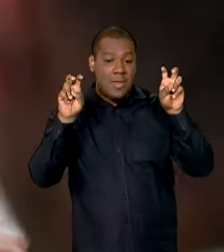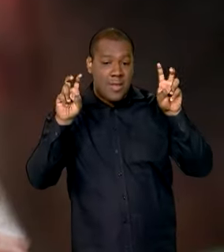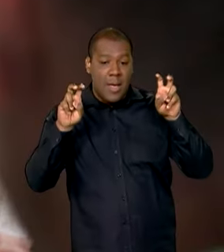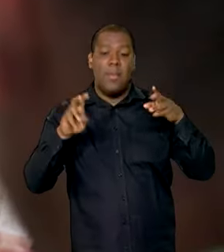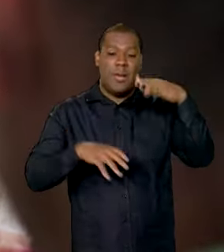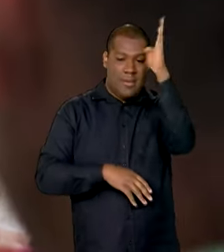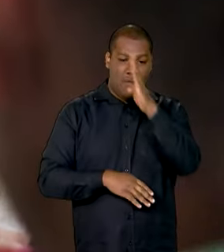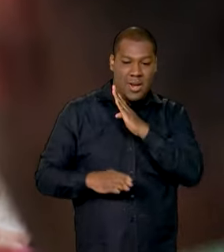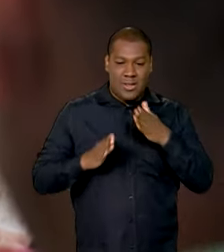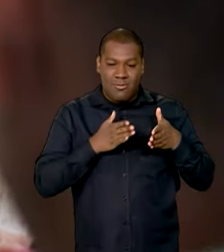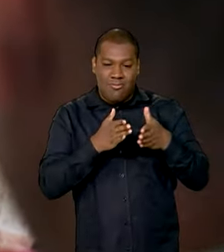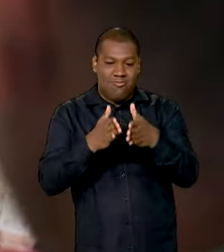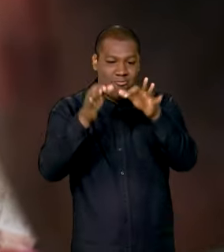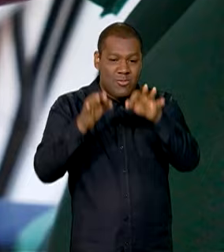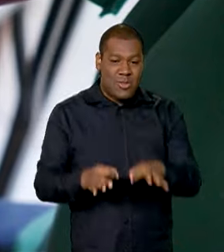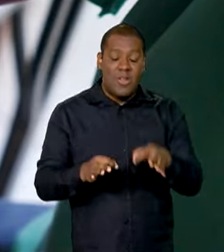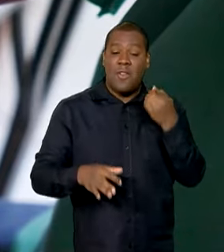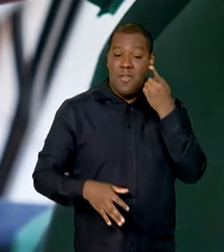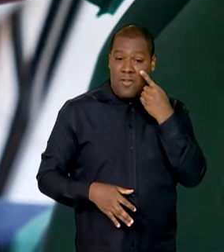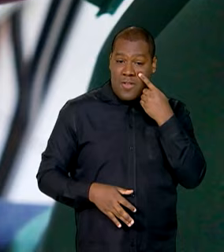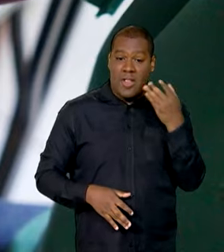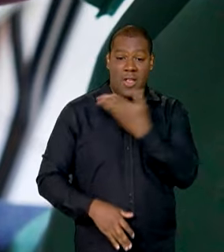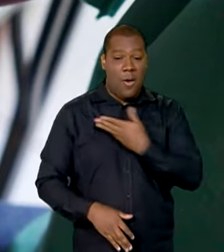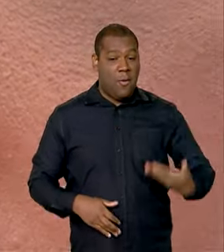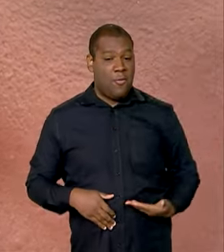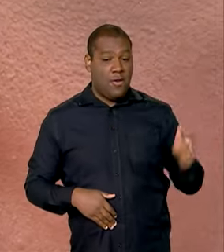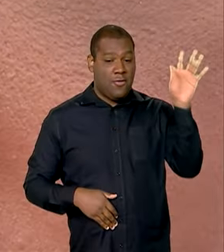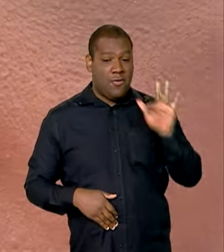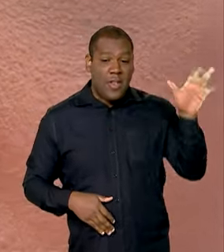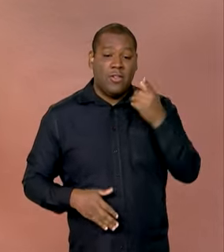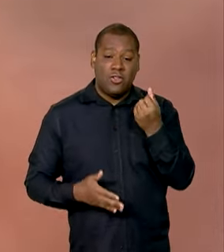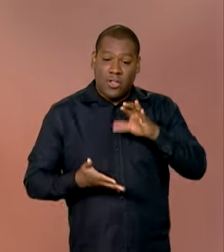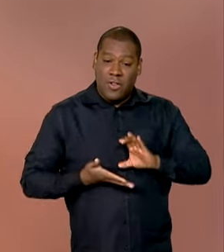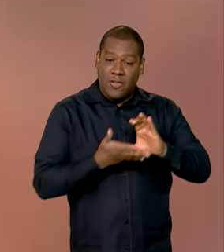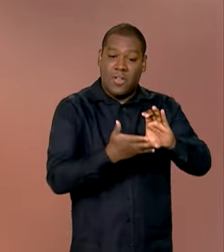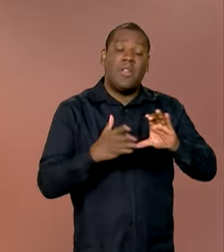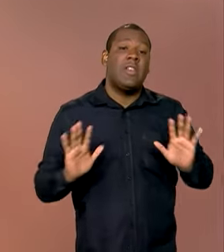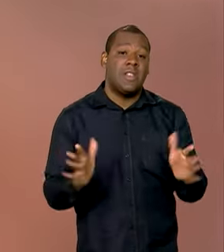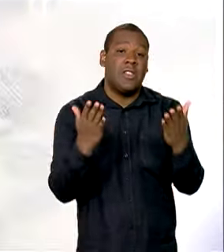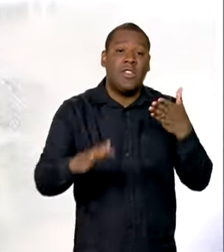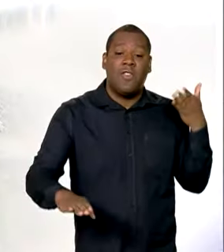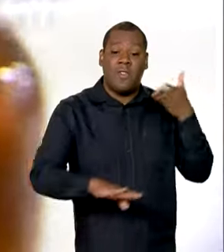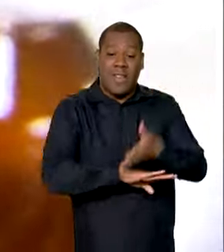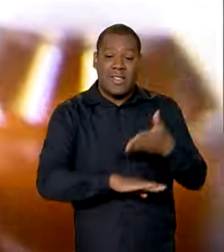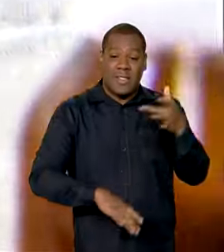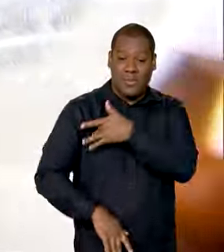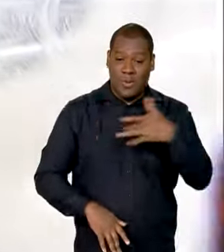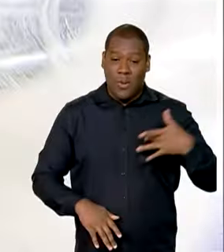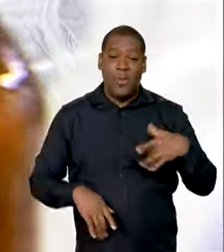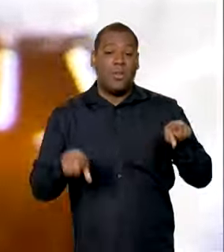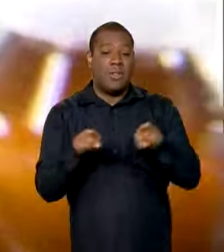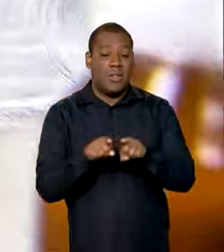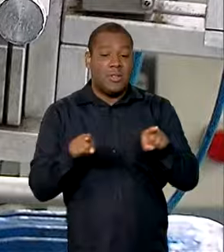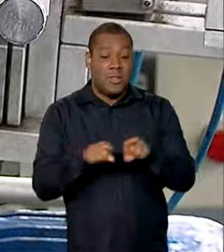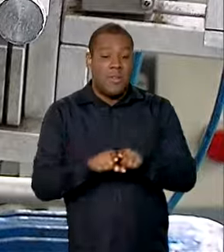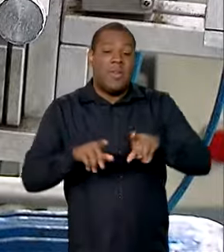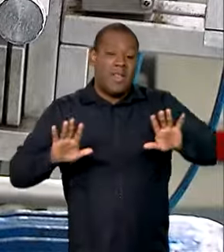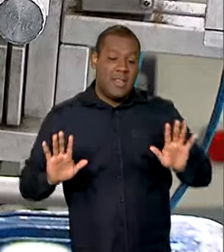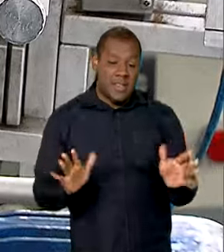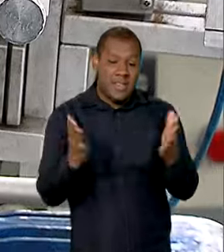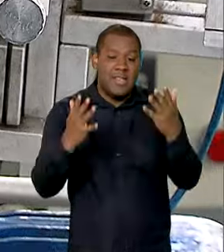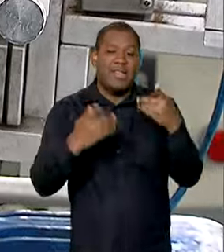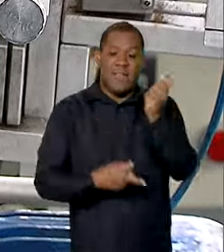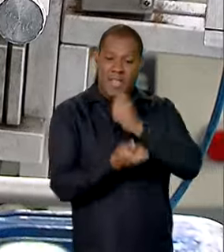Rumo Certo, você vai ver os investimentos do governo federal para promover o acesso à saúde e, ao mesmo tempo, impulsionar